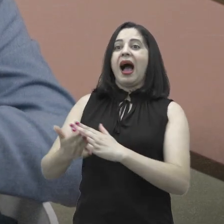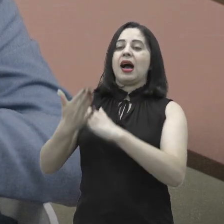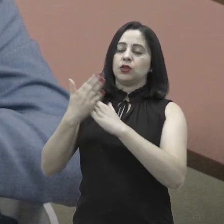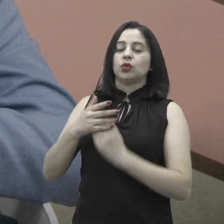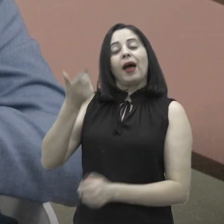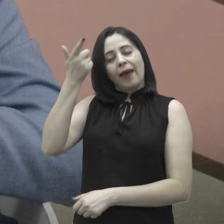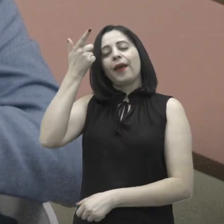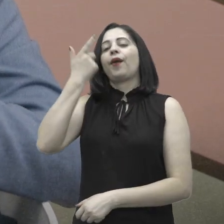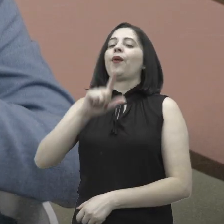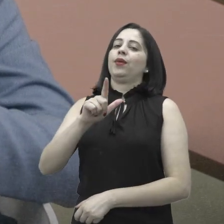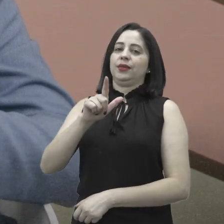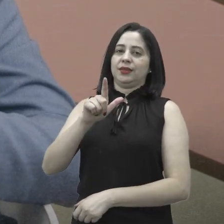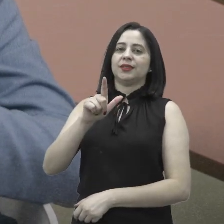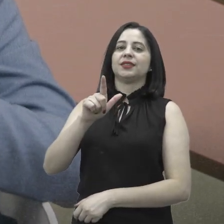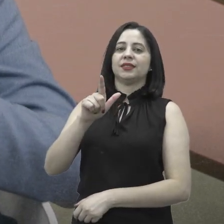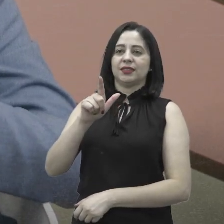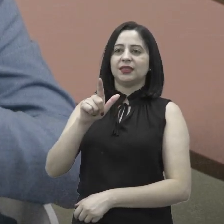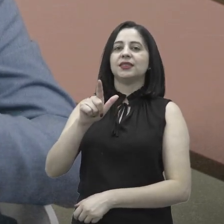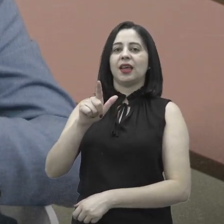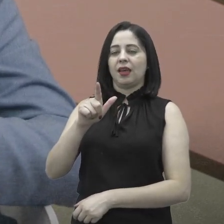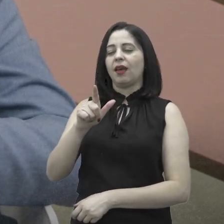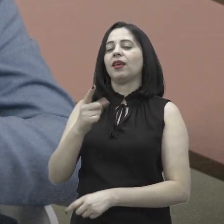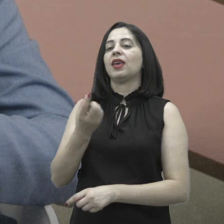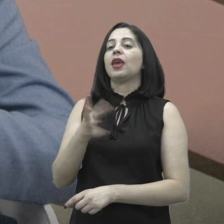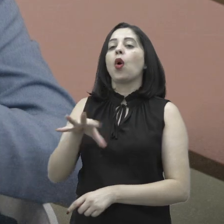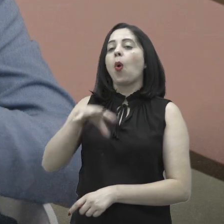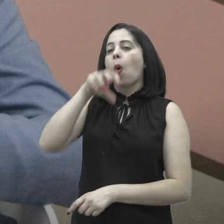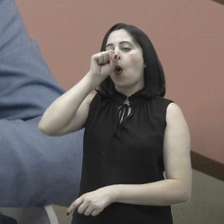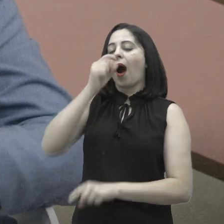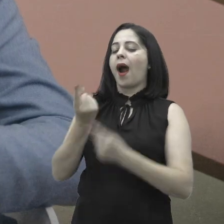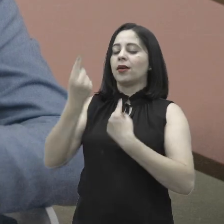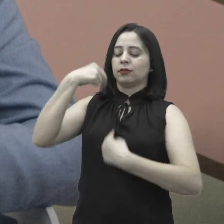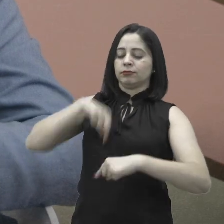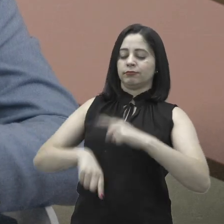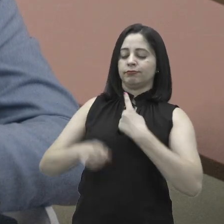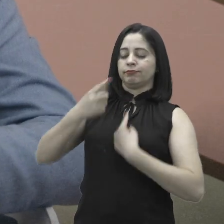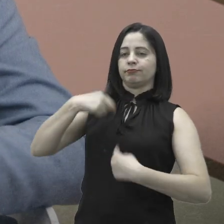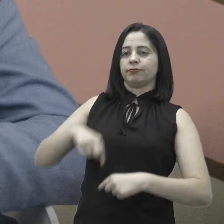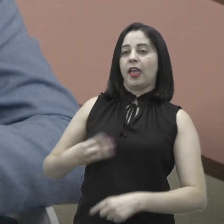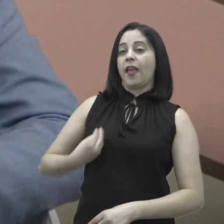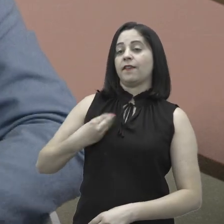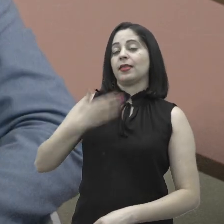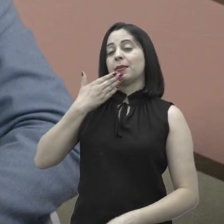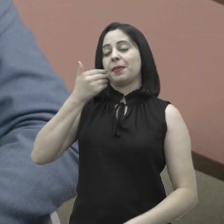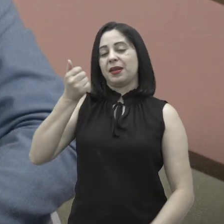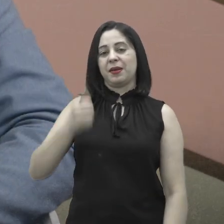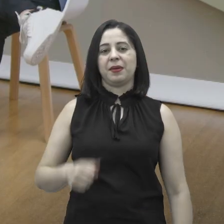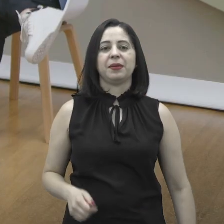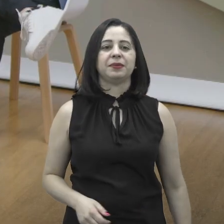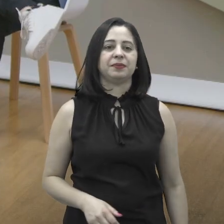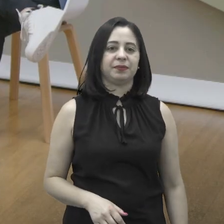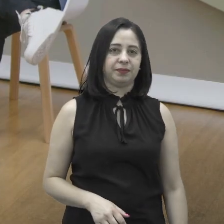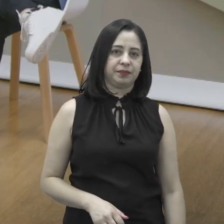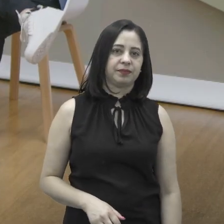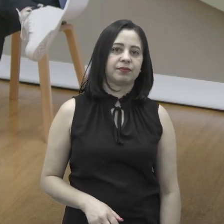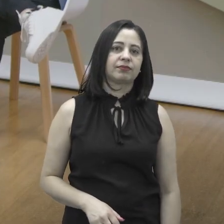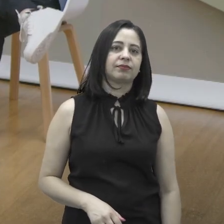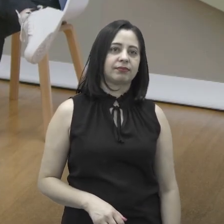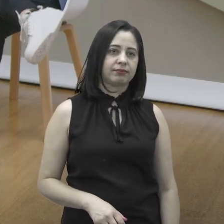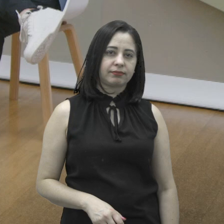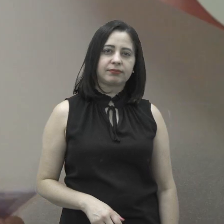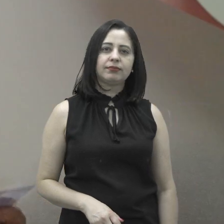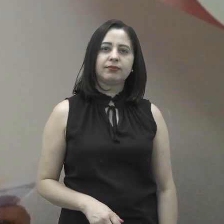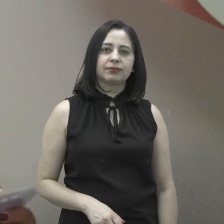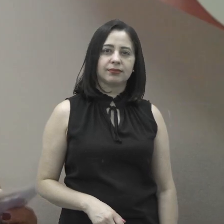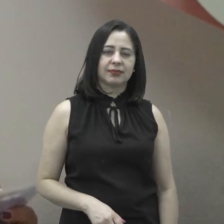você consegue ganhar mais volume pulmonar e ter mais qualidade respiratória também. Ótimo, perfeito. Doutor, e a gente sempre